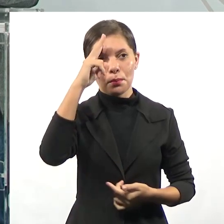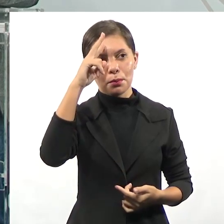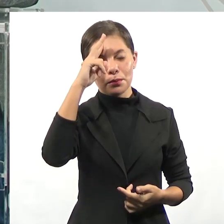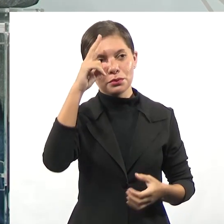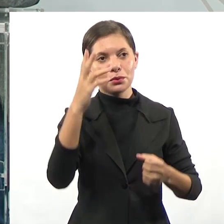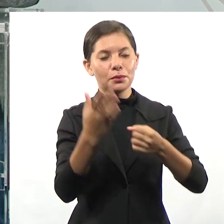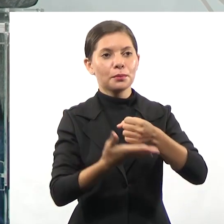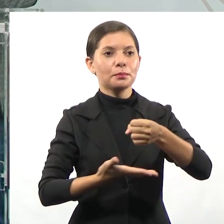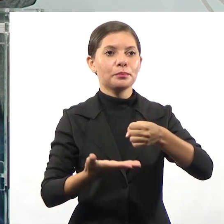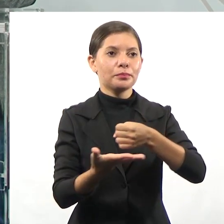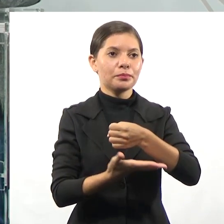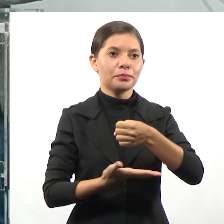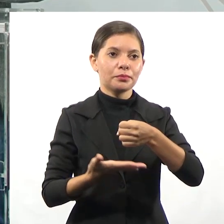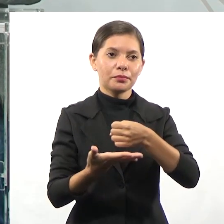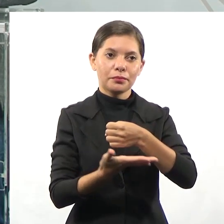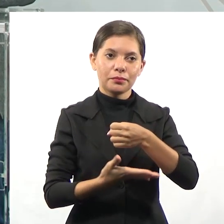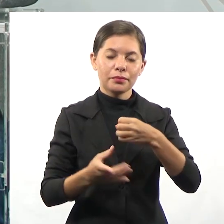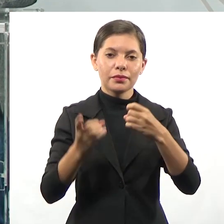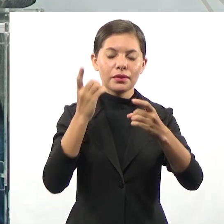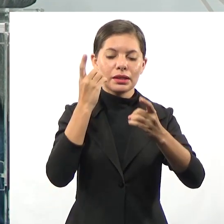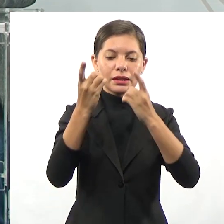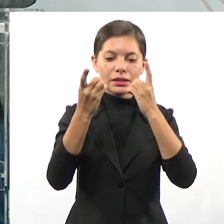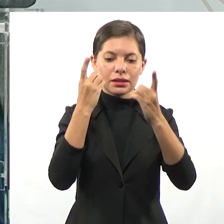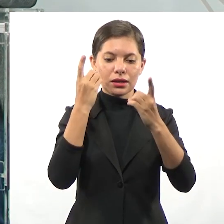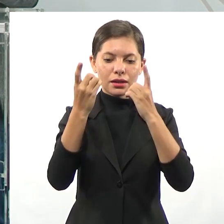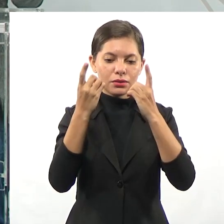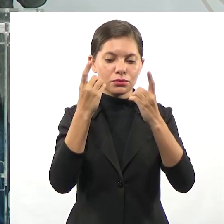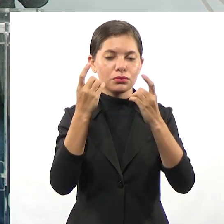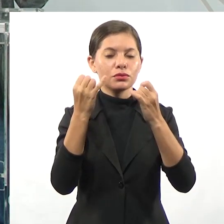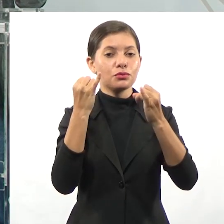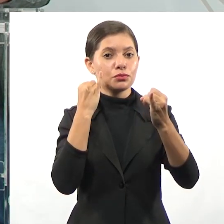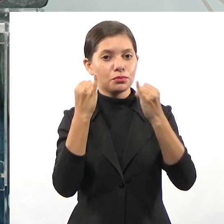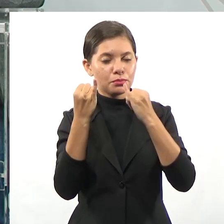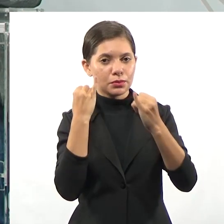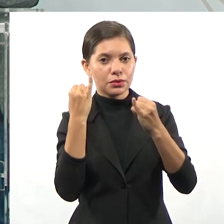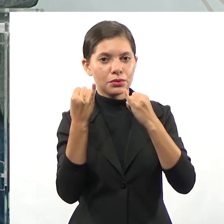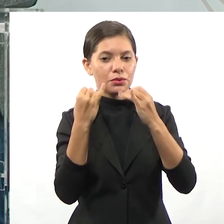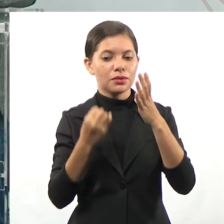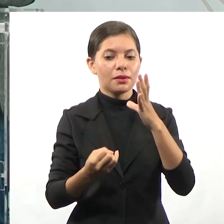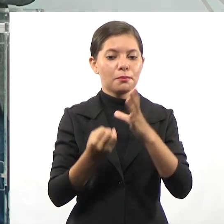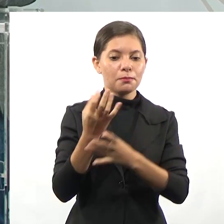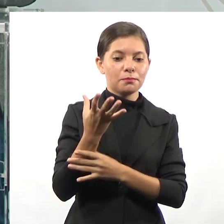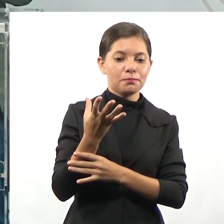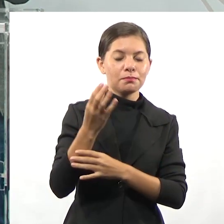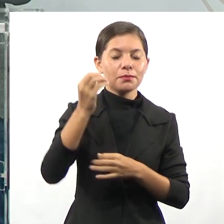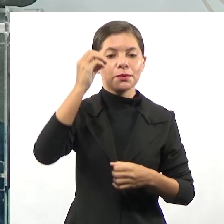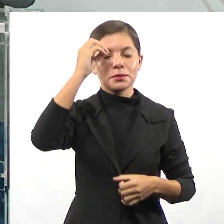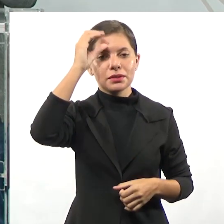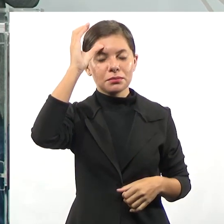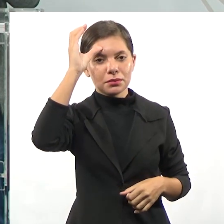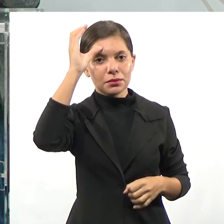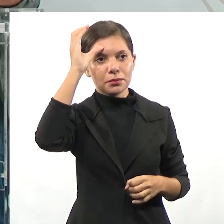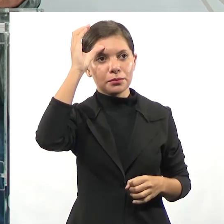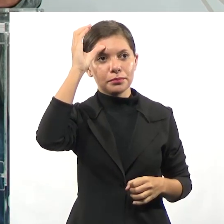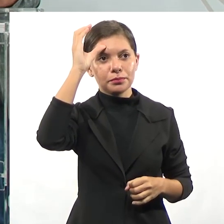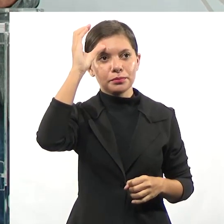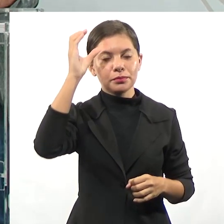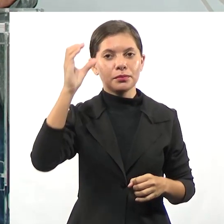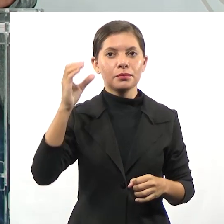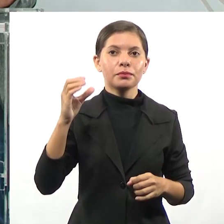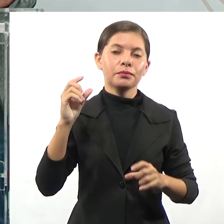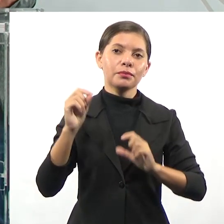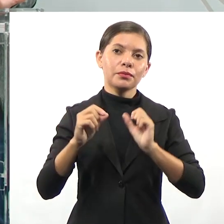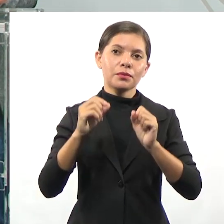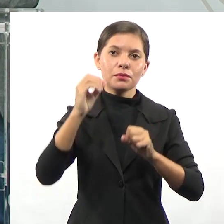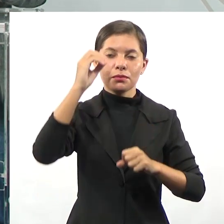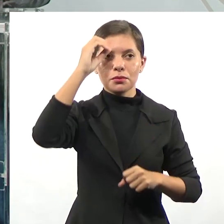informação gera conhecimento. Por isso que a gente diz que houve um aprendizado da máquina. A máquina aprendeu com os dados que estavam